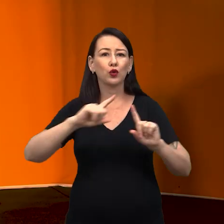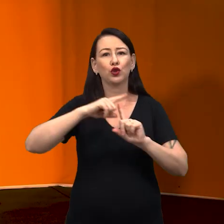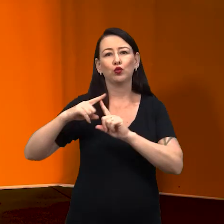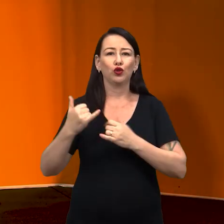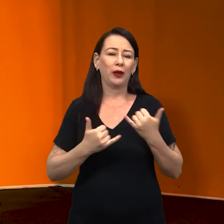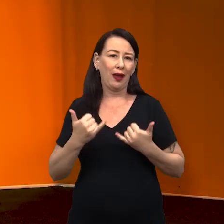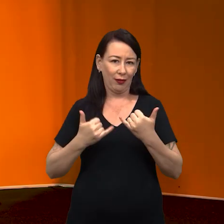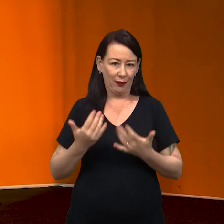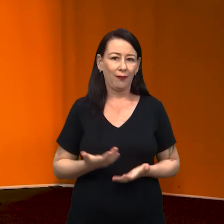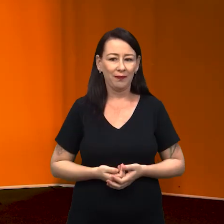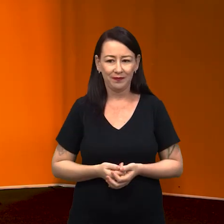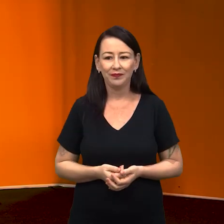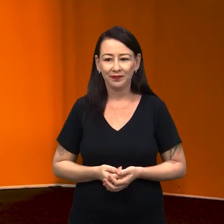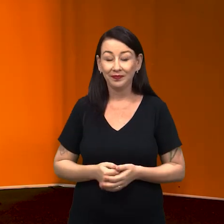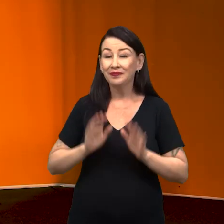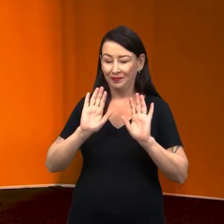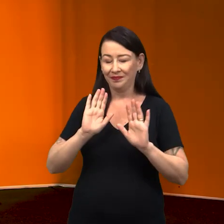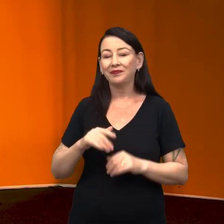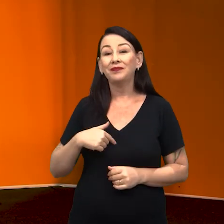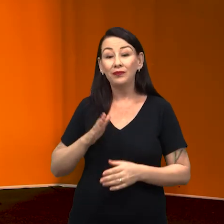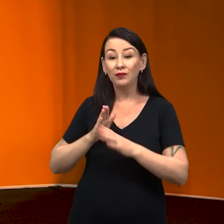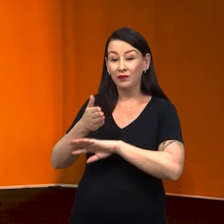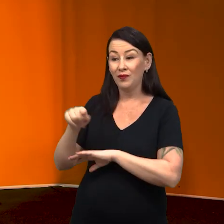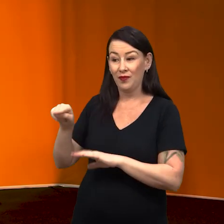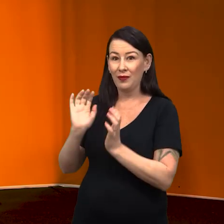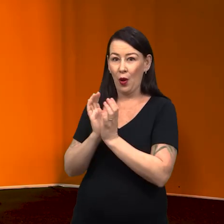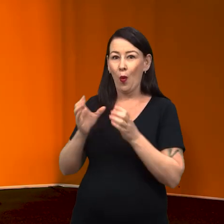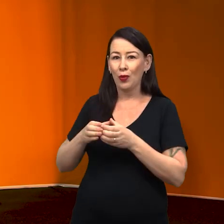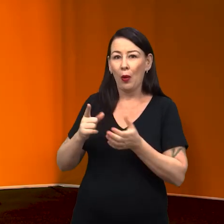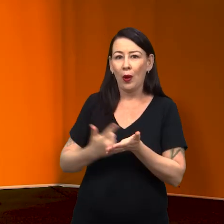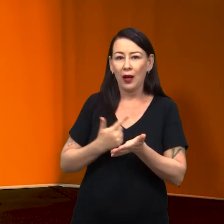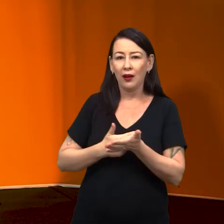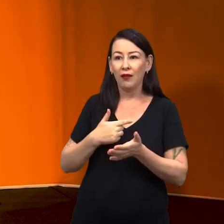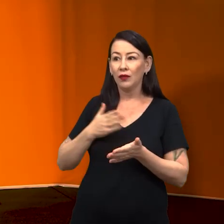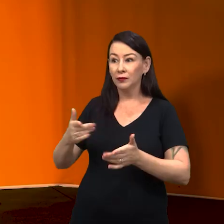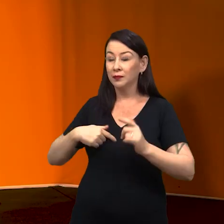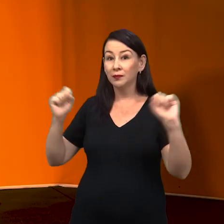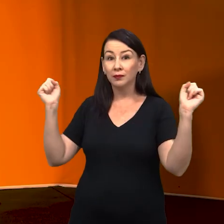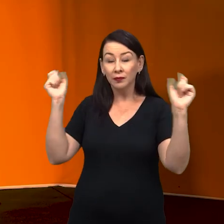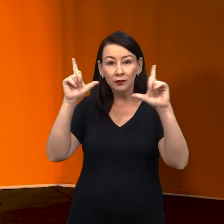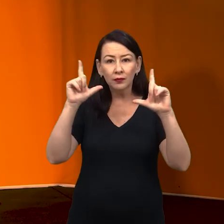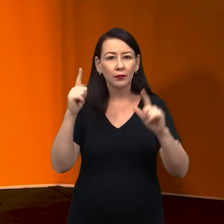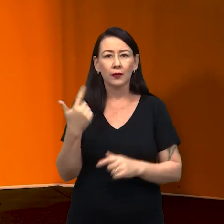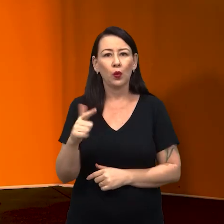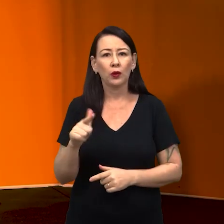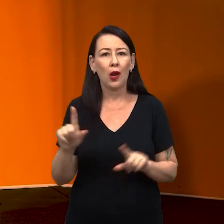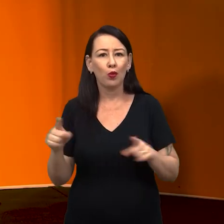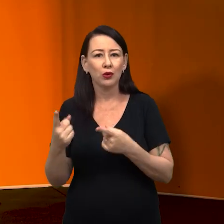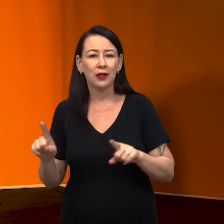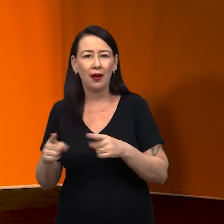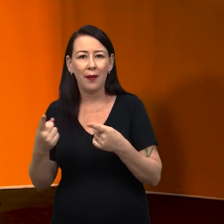corpo. Quando eu cheguei nessa comunidade aqui, me assustou, porque não tinha música, mas tinha um repertório